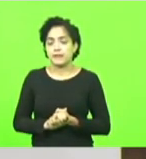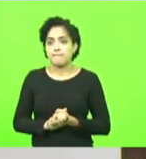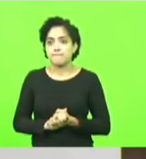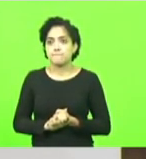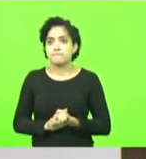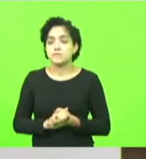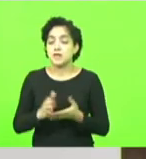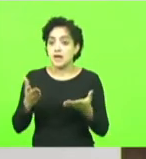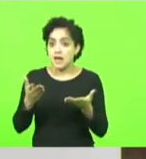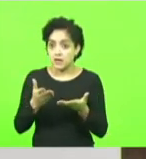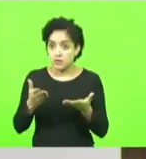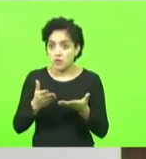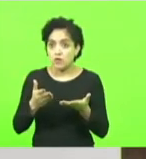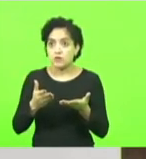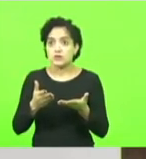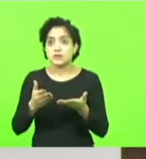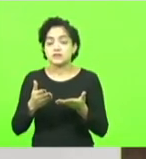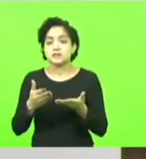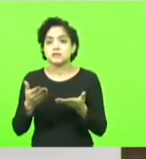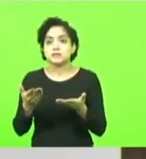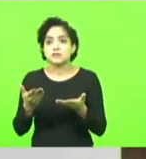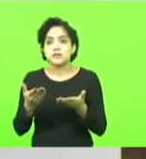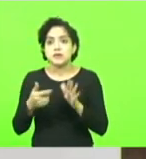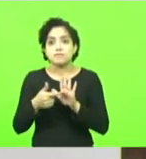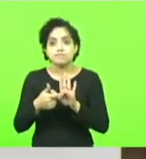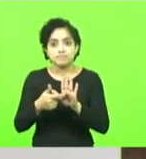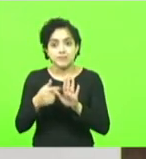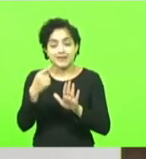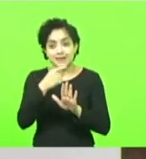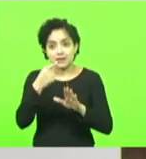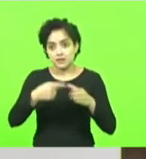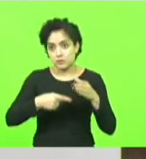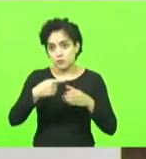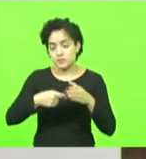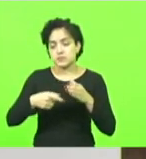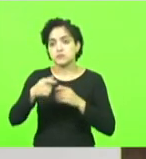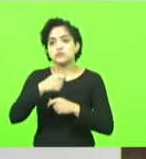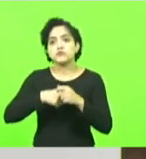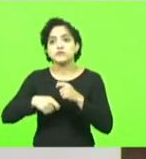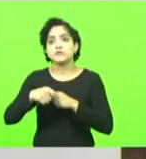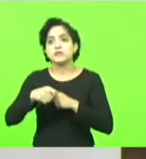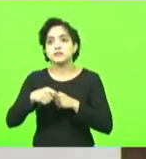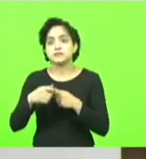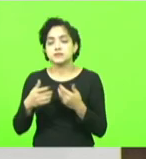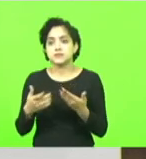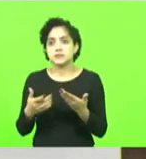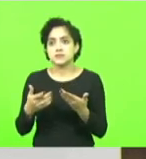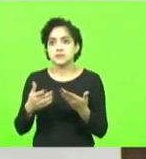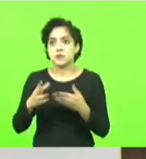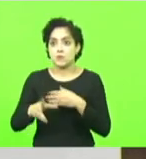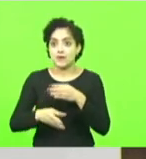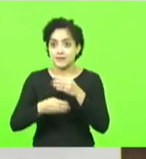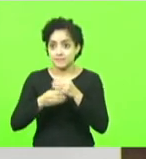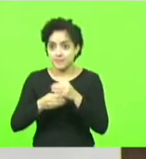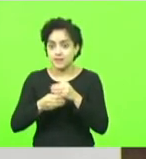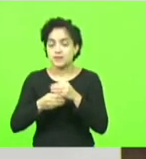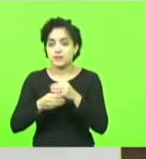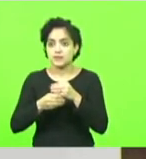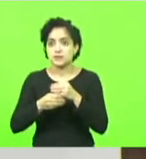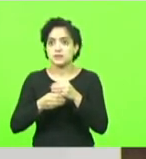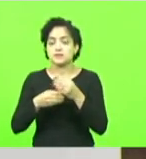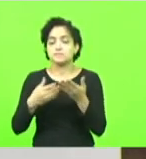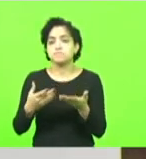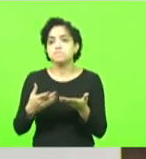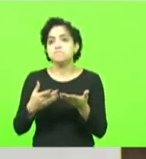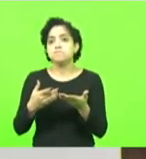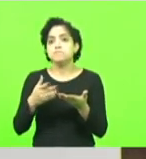Agora, não passou hoje na Comissão de Finanças uma emenda de vários deputados aqui para que pudesse